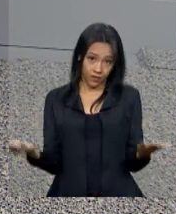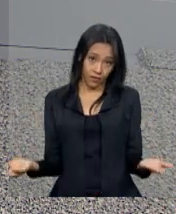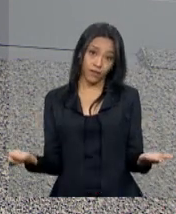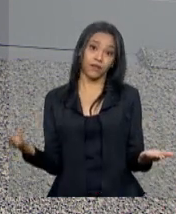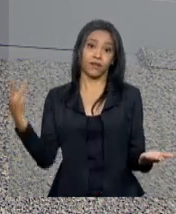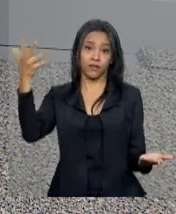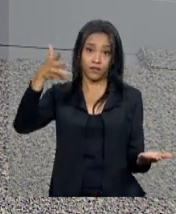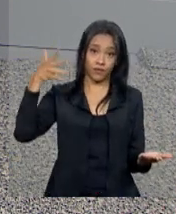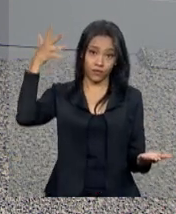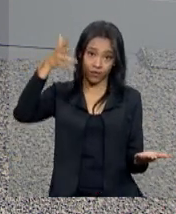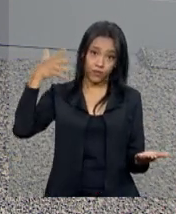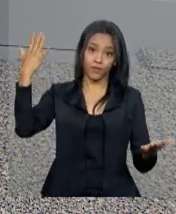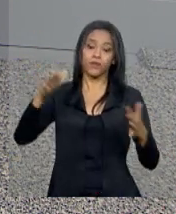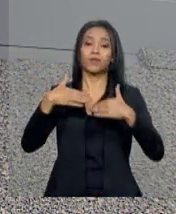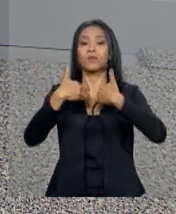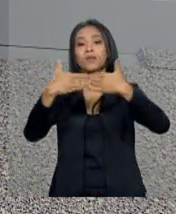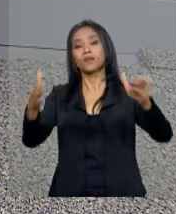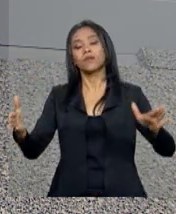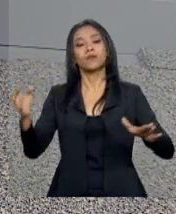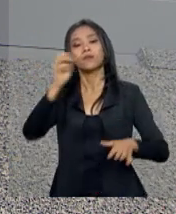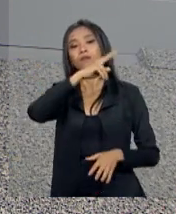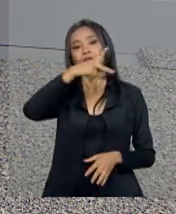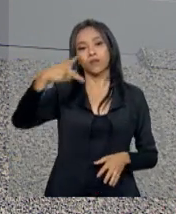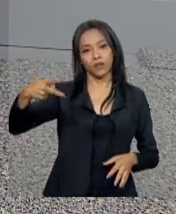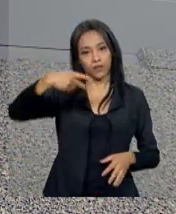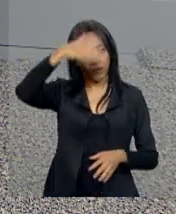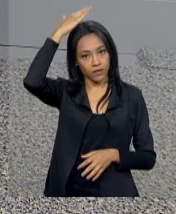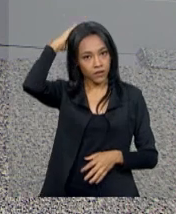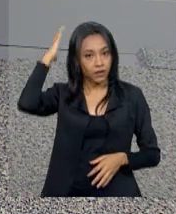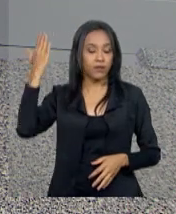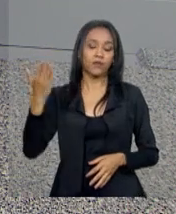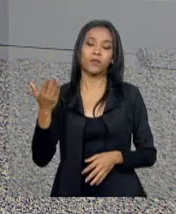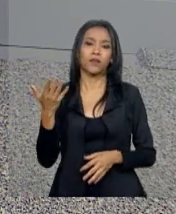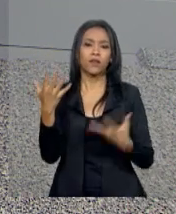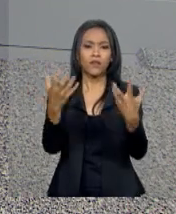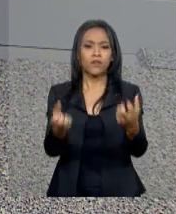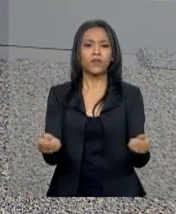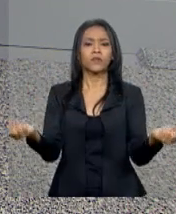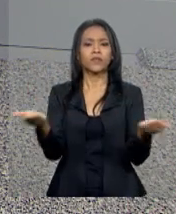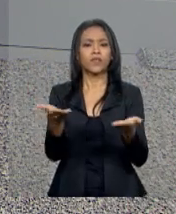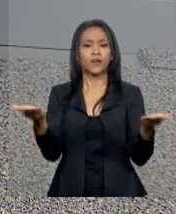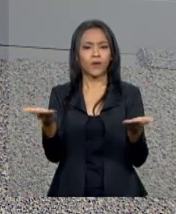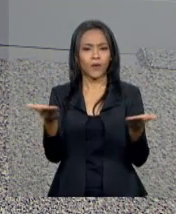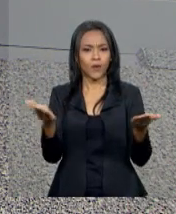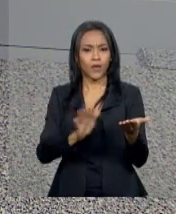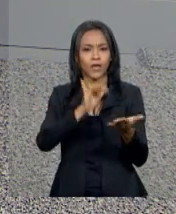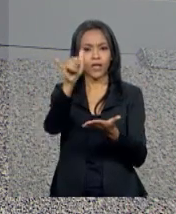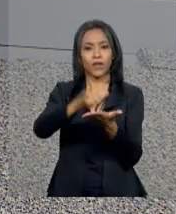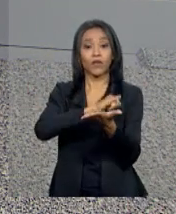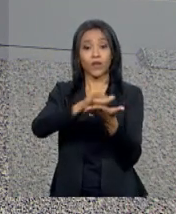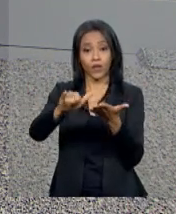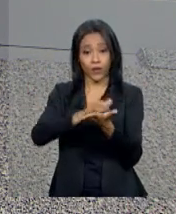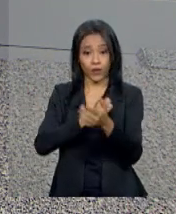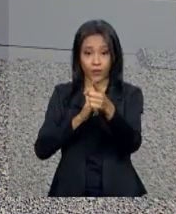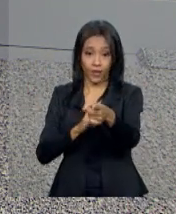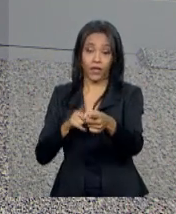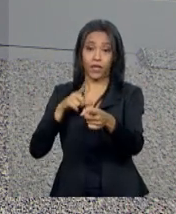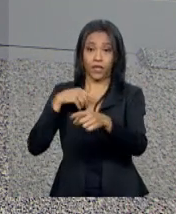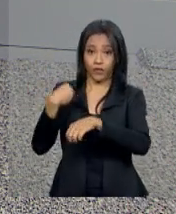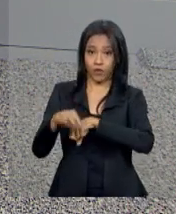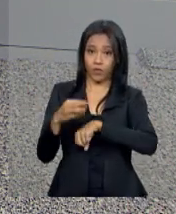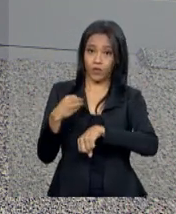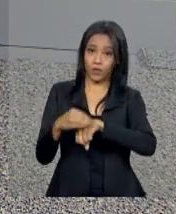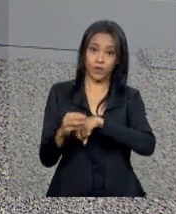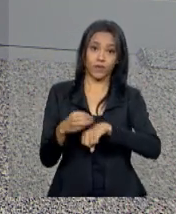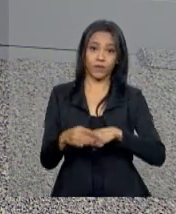foi o discurso de abertura do presidente michel temer na assembleia geral da onu vamos então agora direto nova iorque paula de ortega traz informações para a